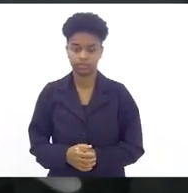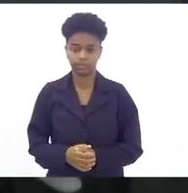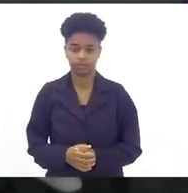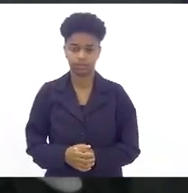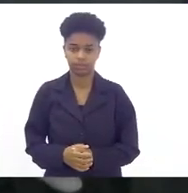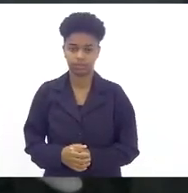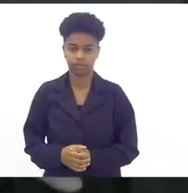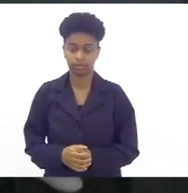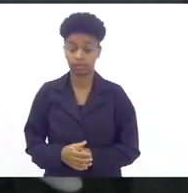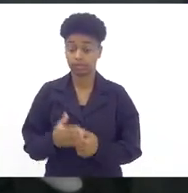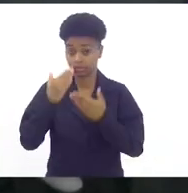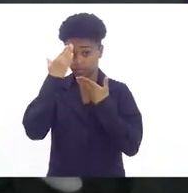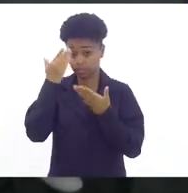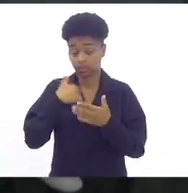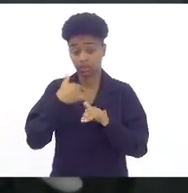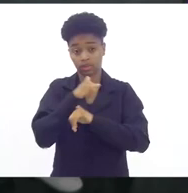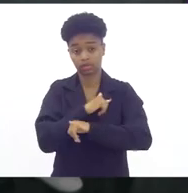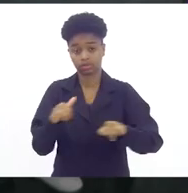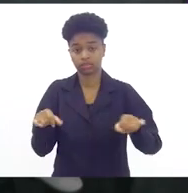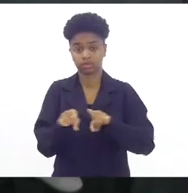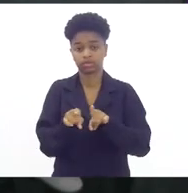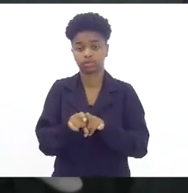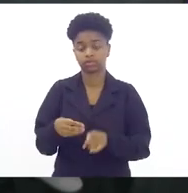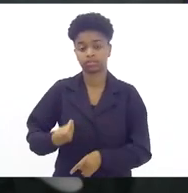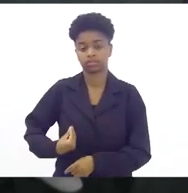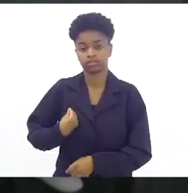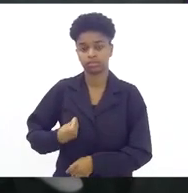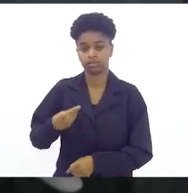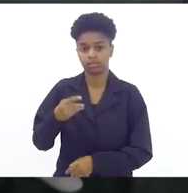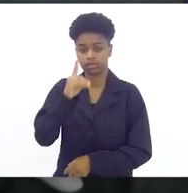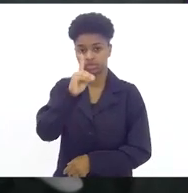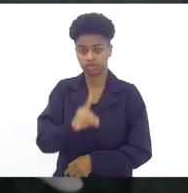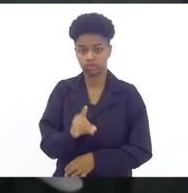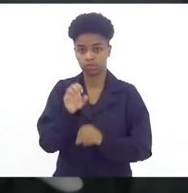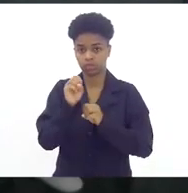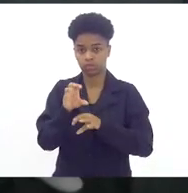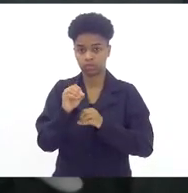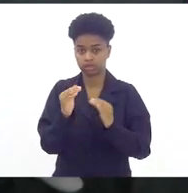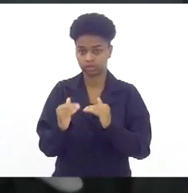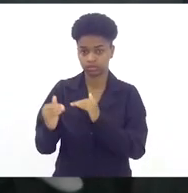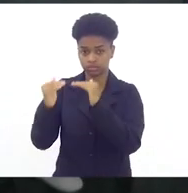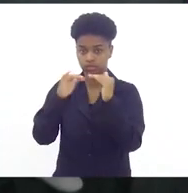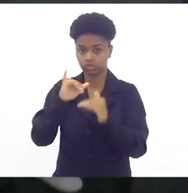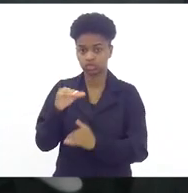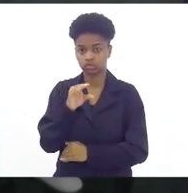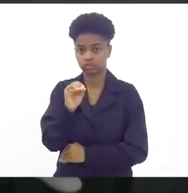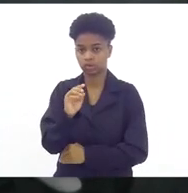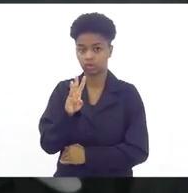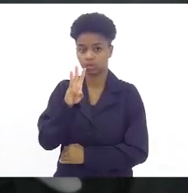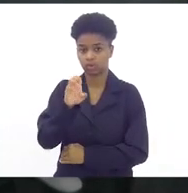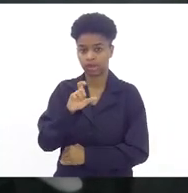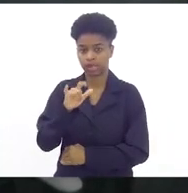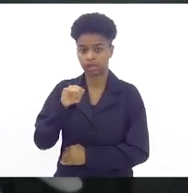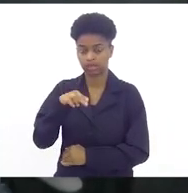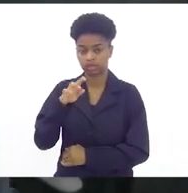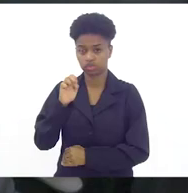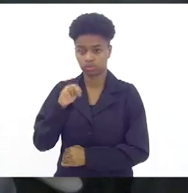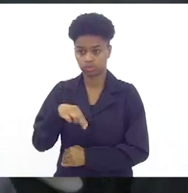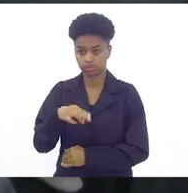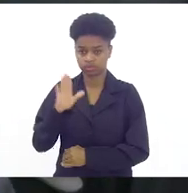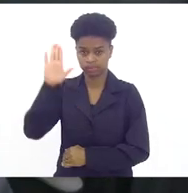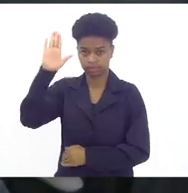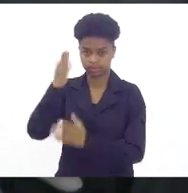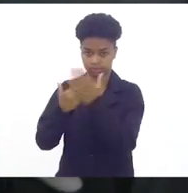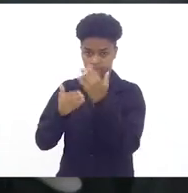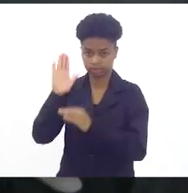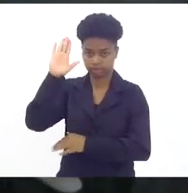Obrigada queria anunciar a presença do diretor de educação superior João Wellington de Assis levanta a mão por favor